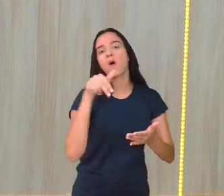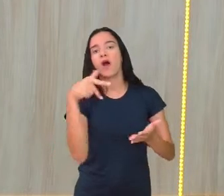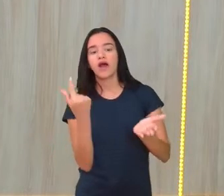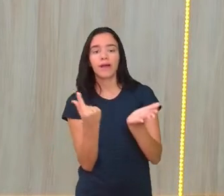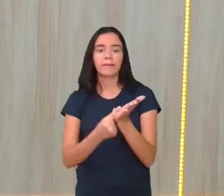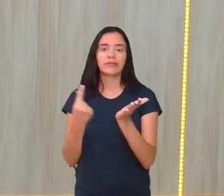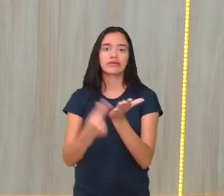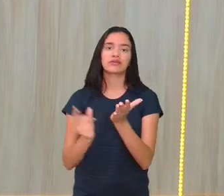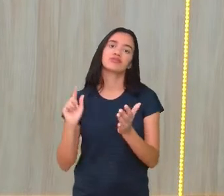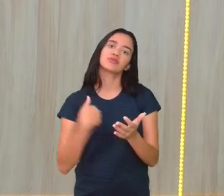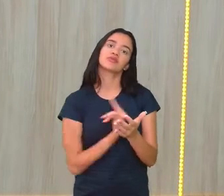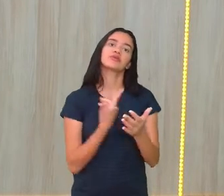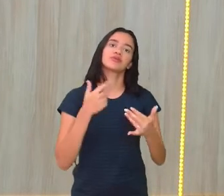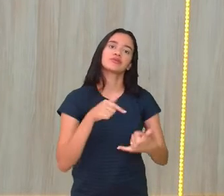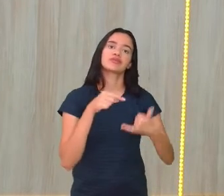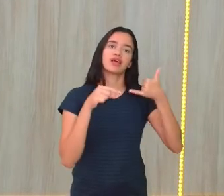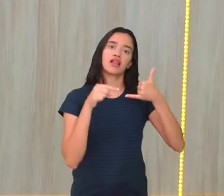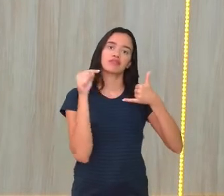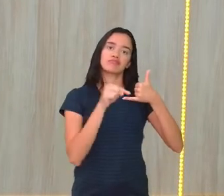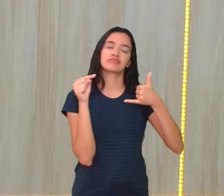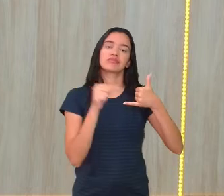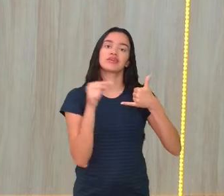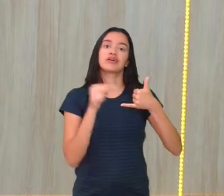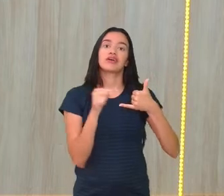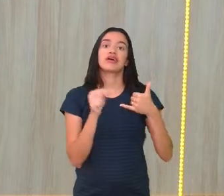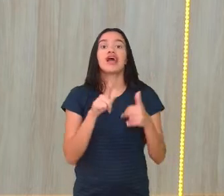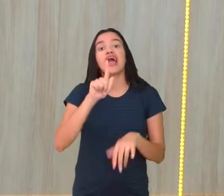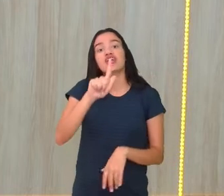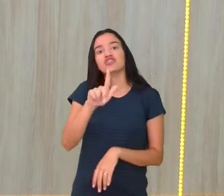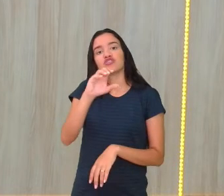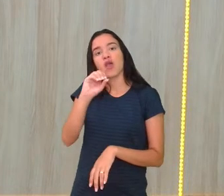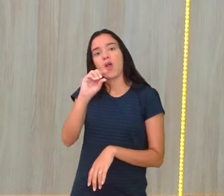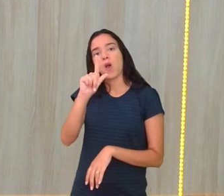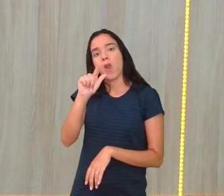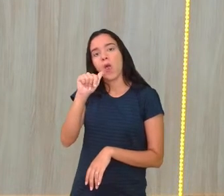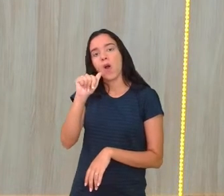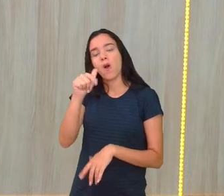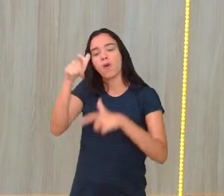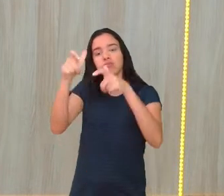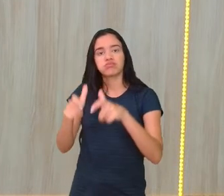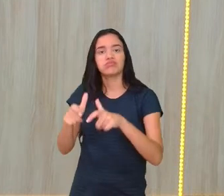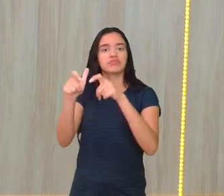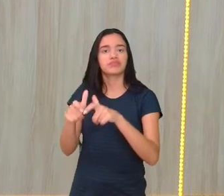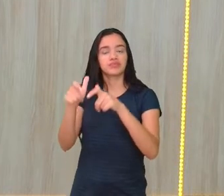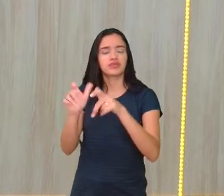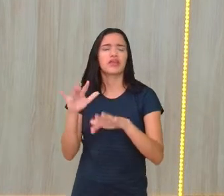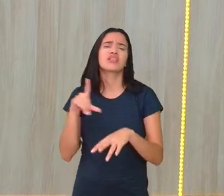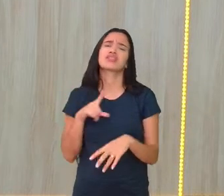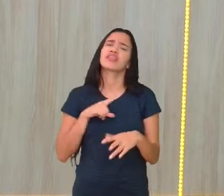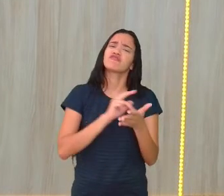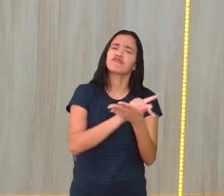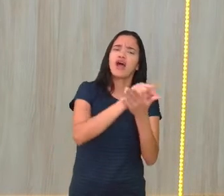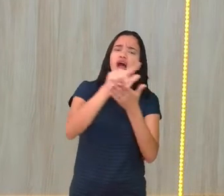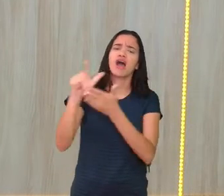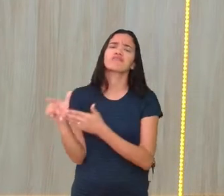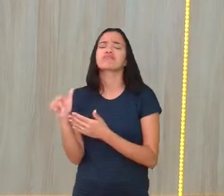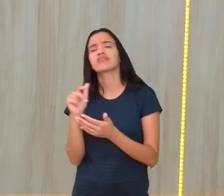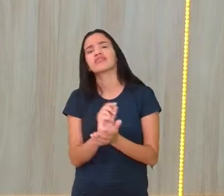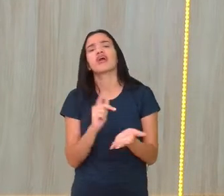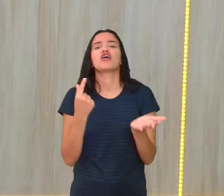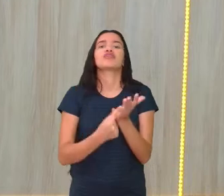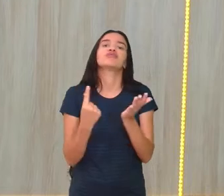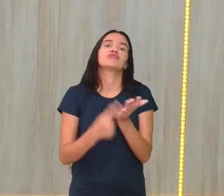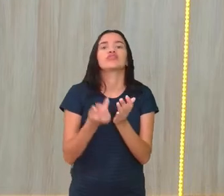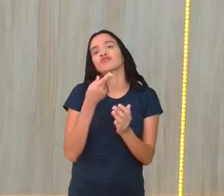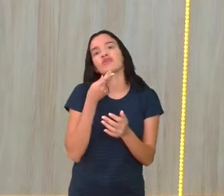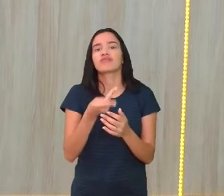né, nos nossos celulares de geolocalização. Então a gente tem vários aplicativos, né, que a gente não vai citar para